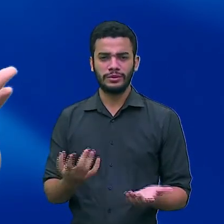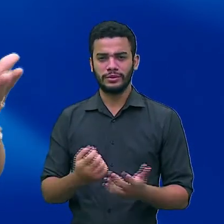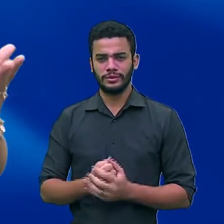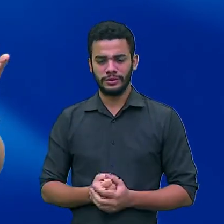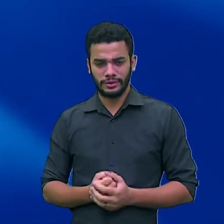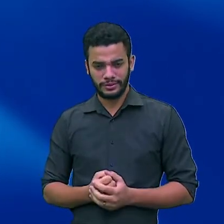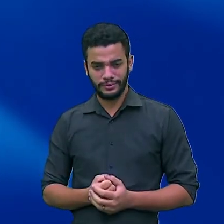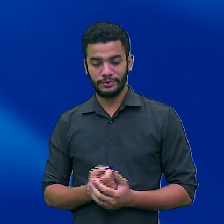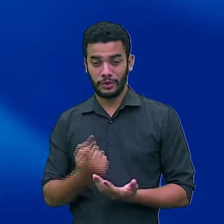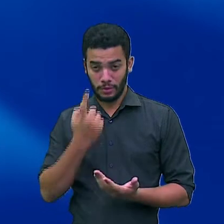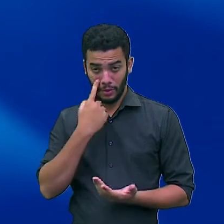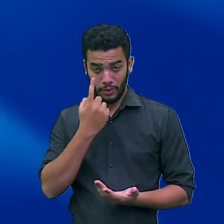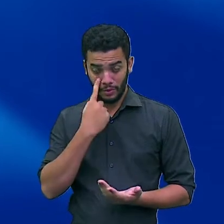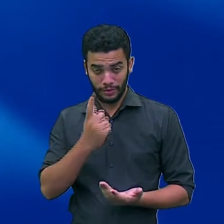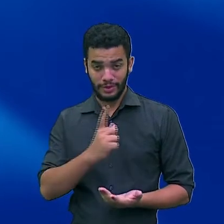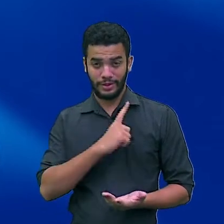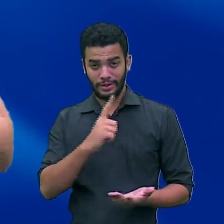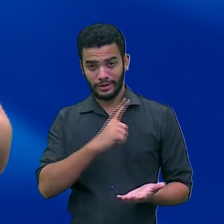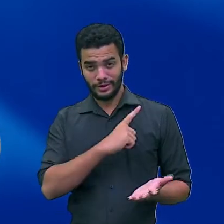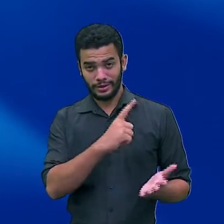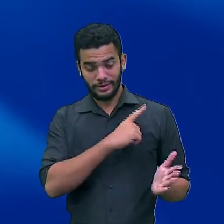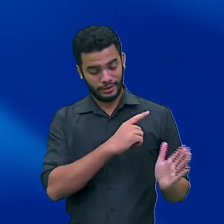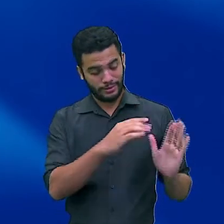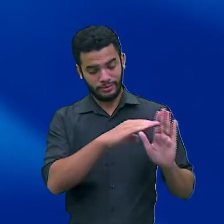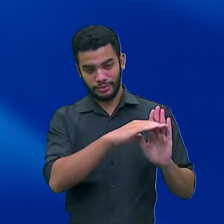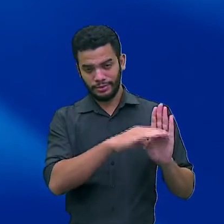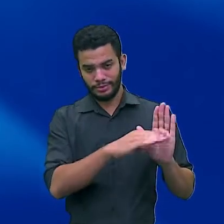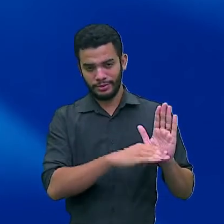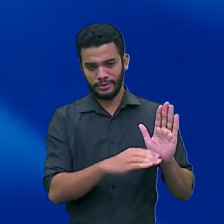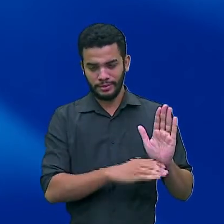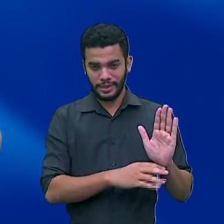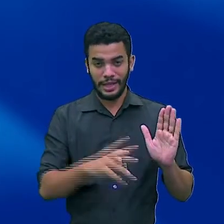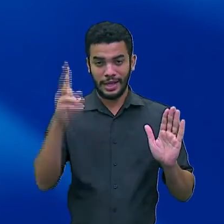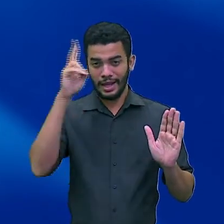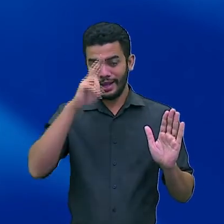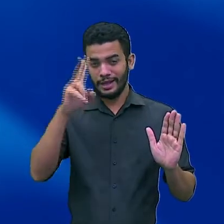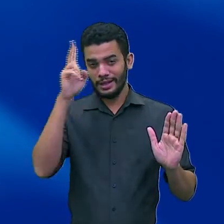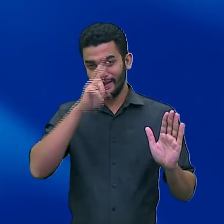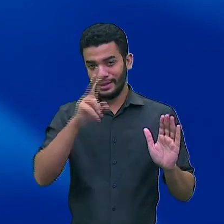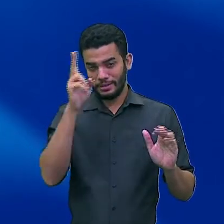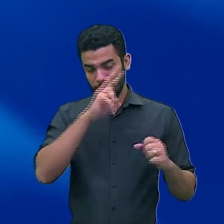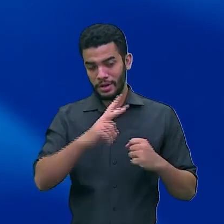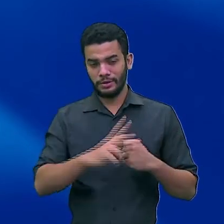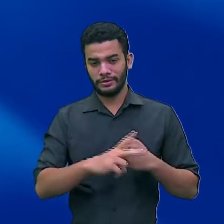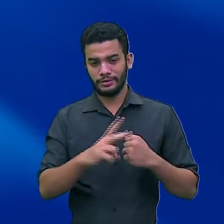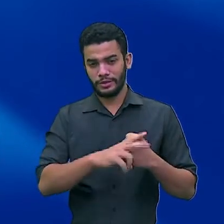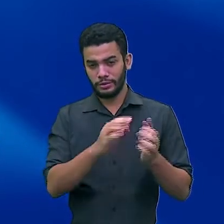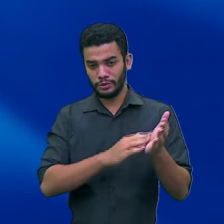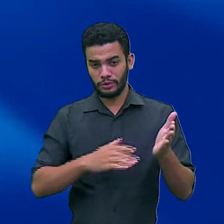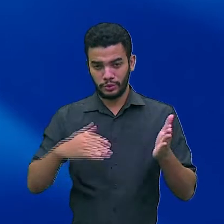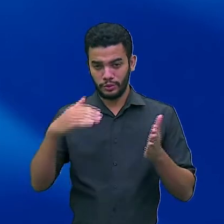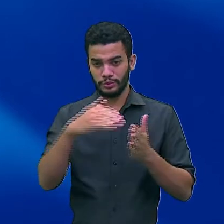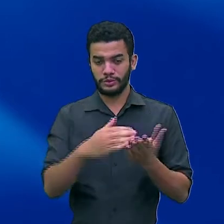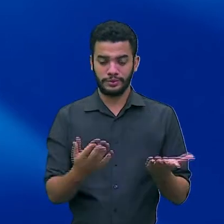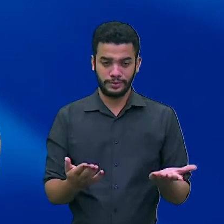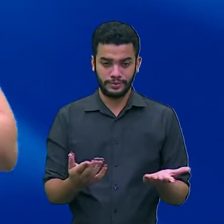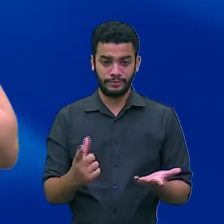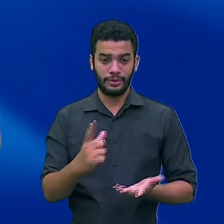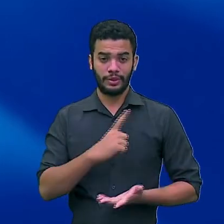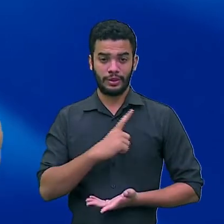uma lista dos verbos de ligação aqui. Vamos recordar então quais são esses verbos. Nós temos